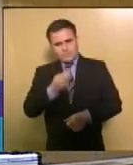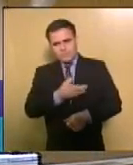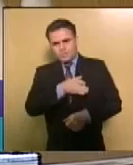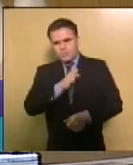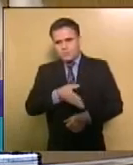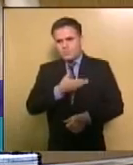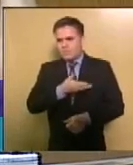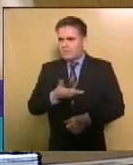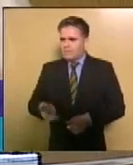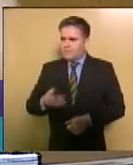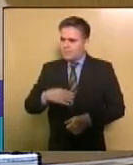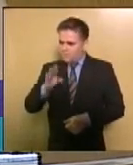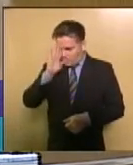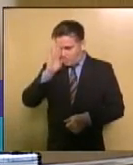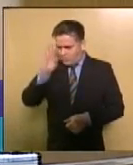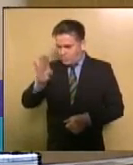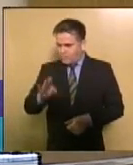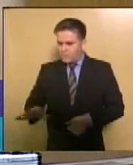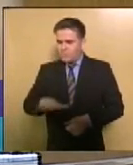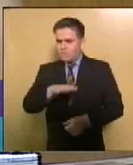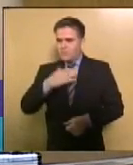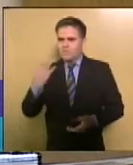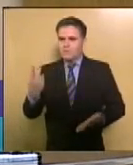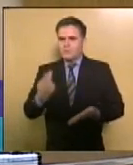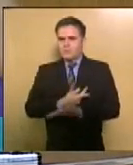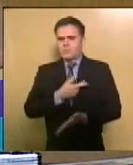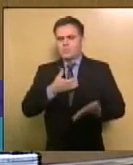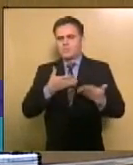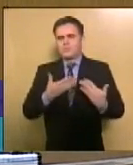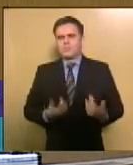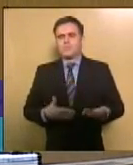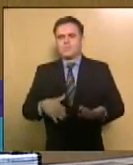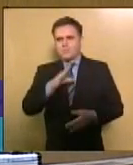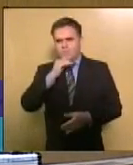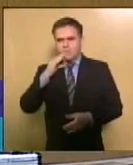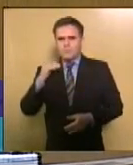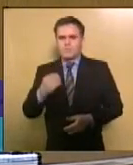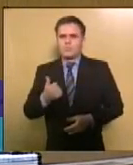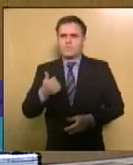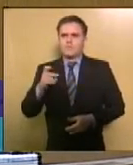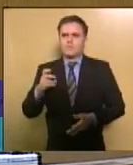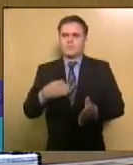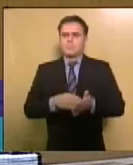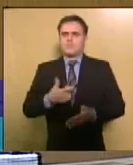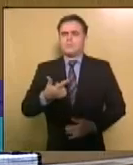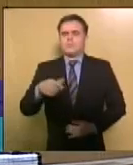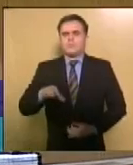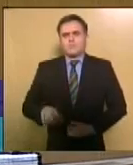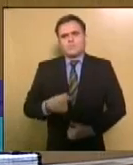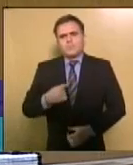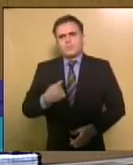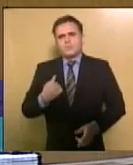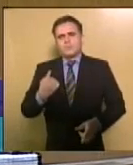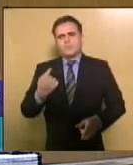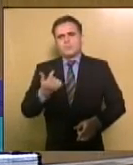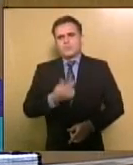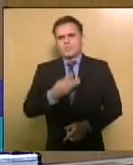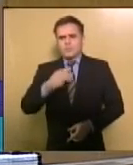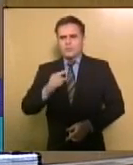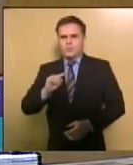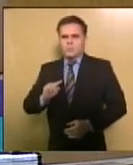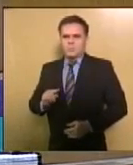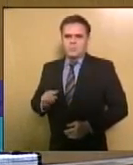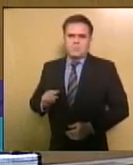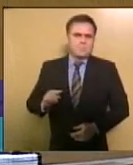como a principal causa de morte de adolescentes e jovens no Brasil de 15 a 29 anos foram mais de 31.000 adolescentes e